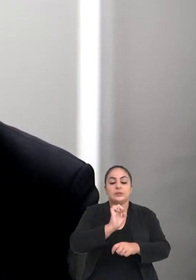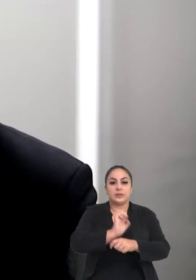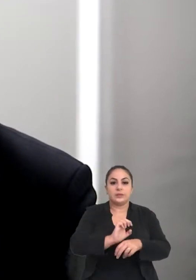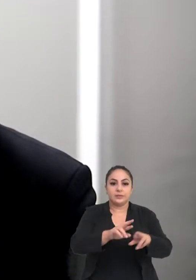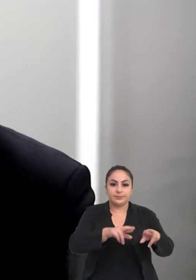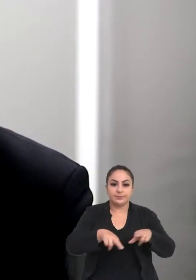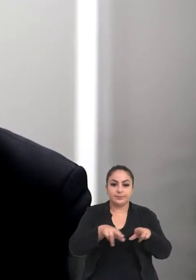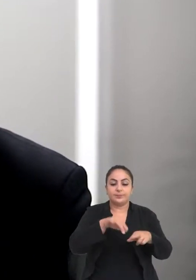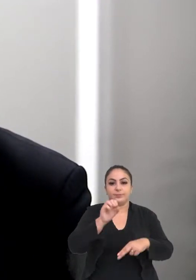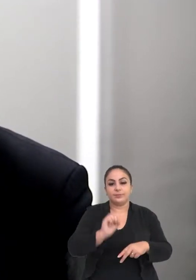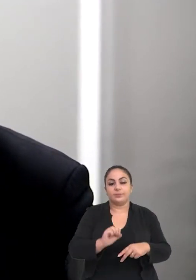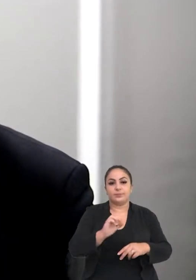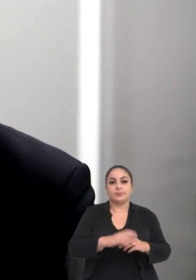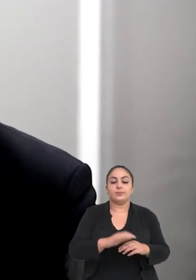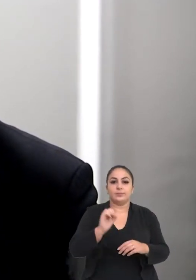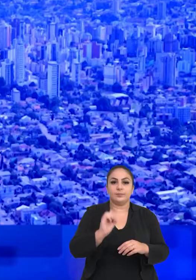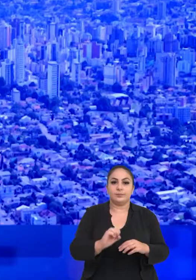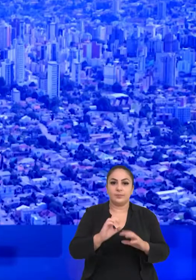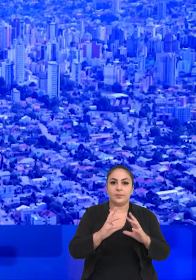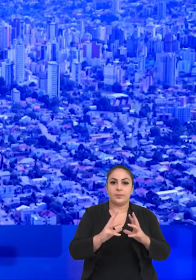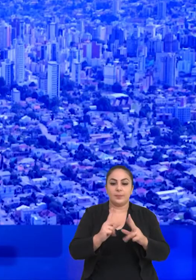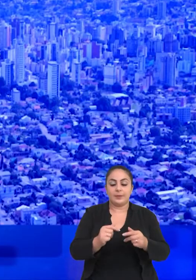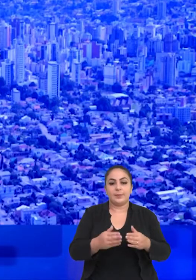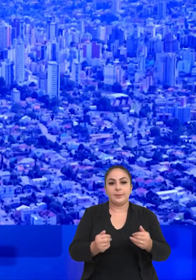estados da região sul e sudeste cobram.